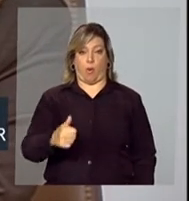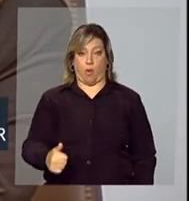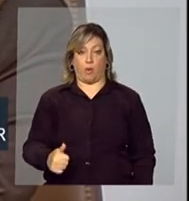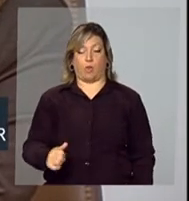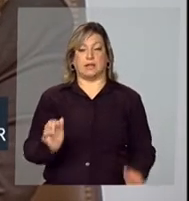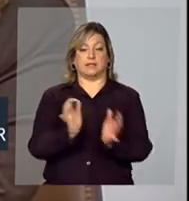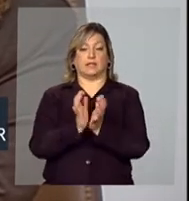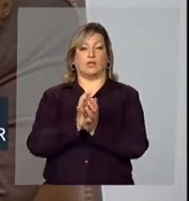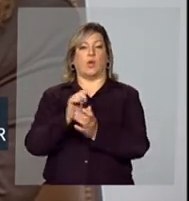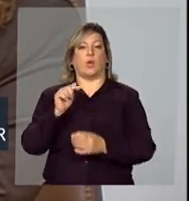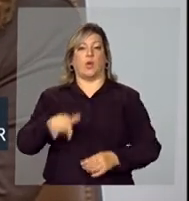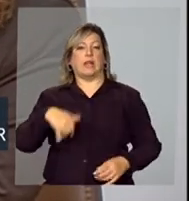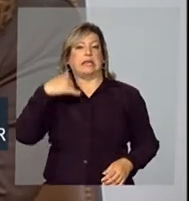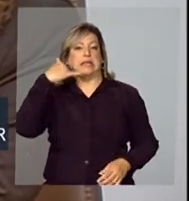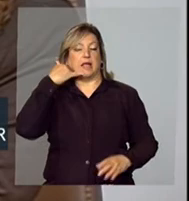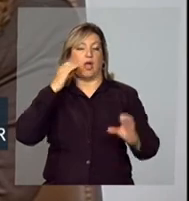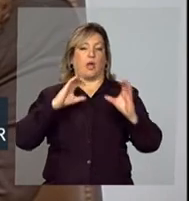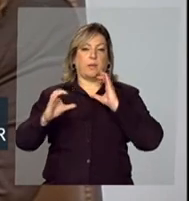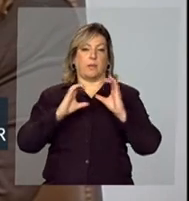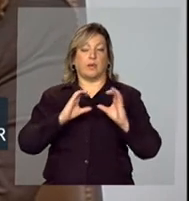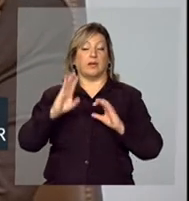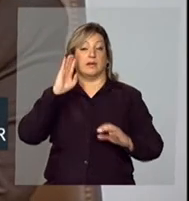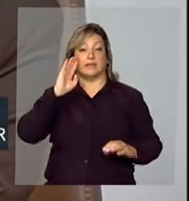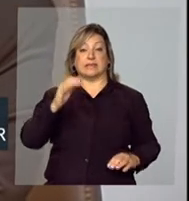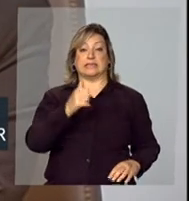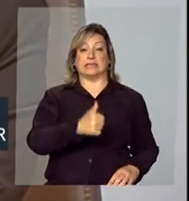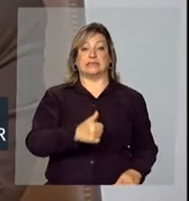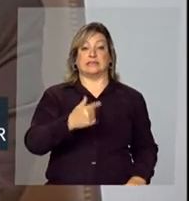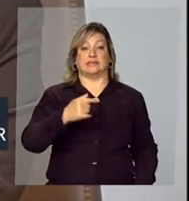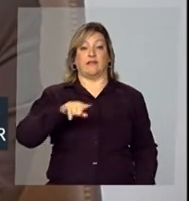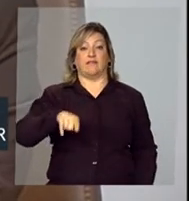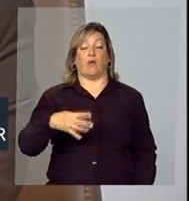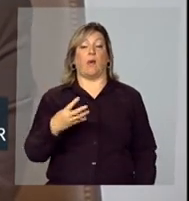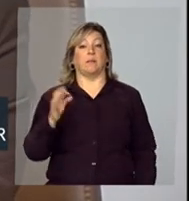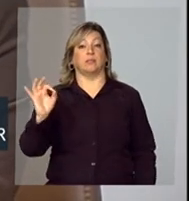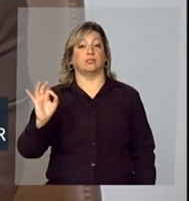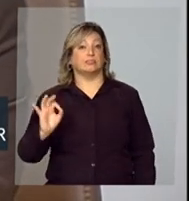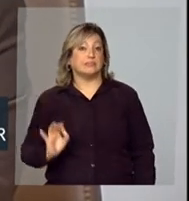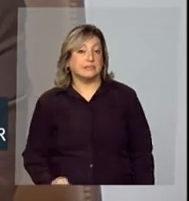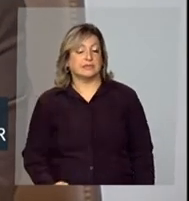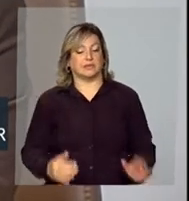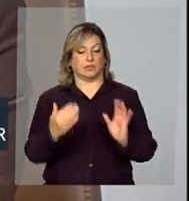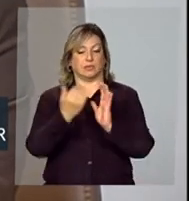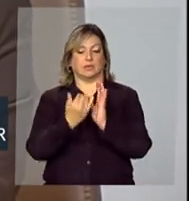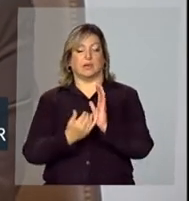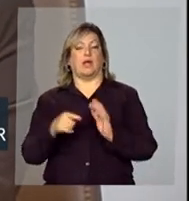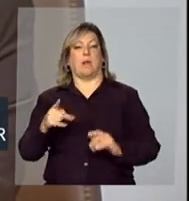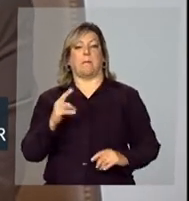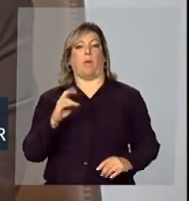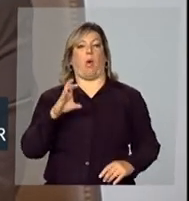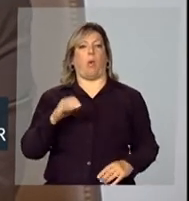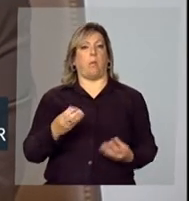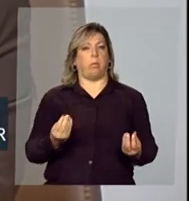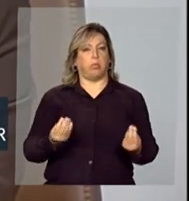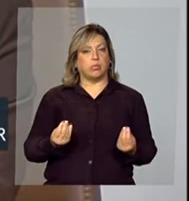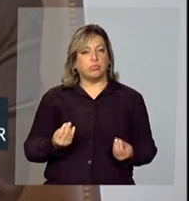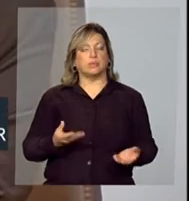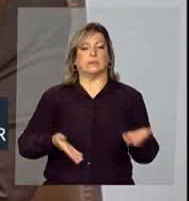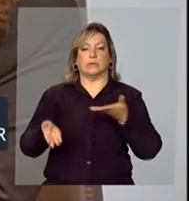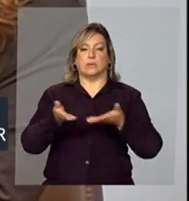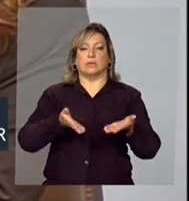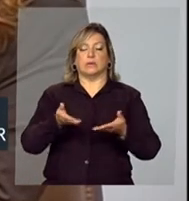telecomunicações ocupou 17,4 por cento da agenda dos procons agora